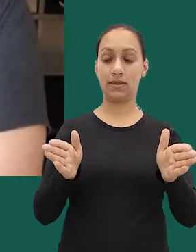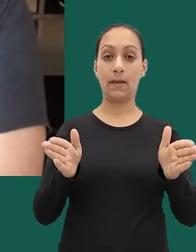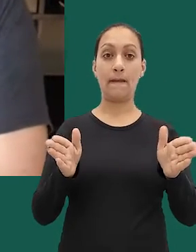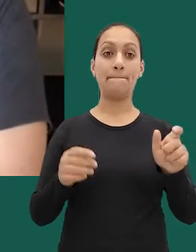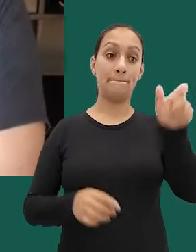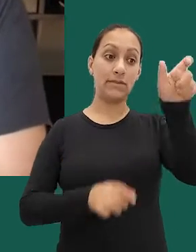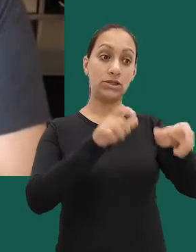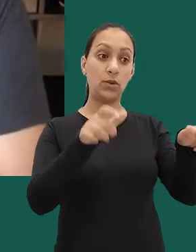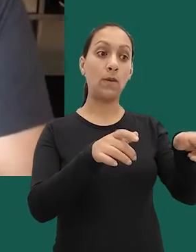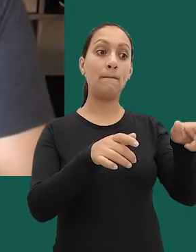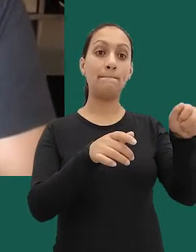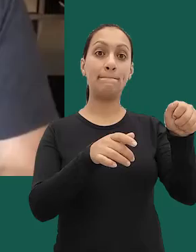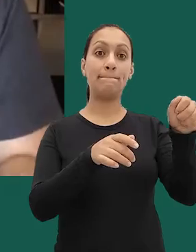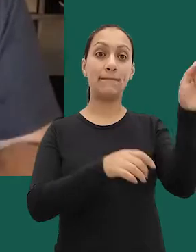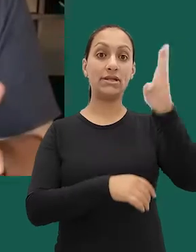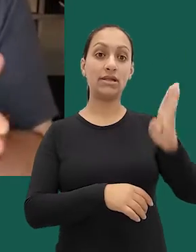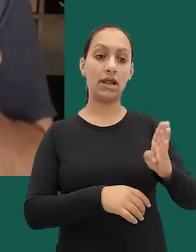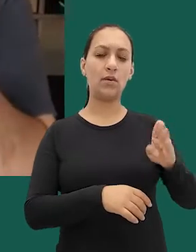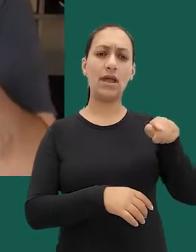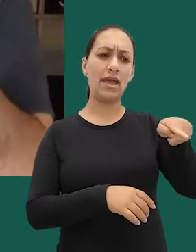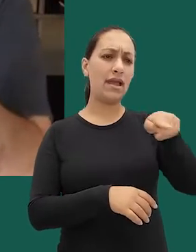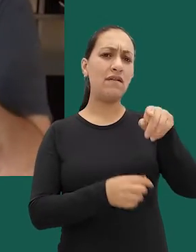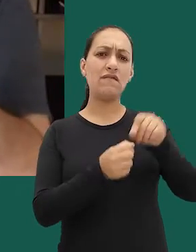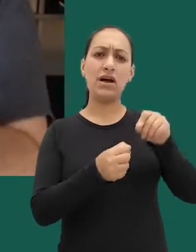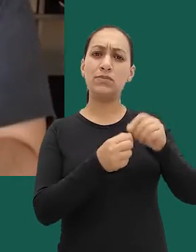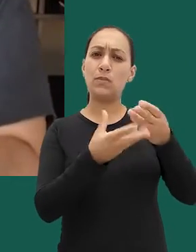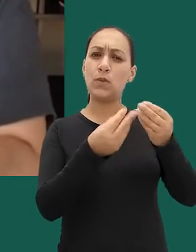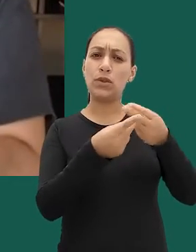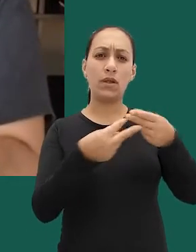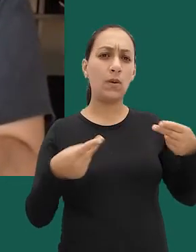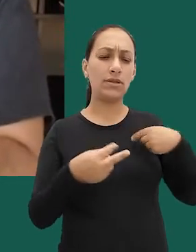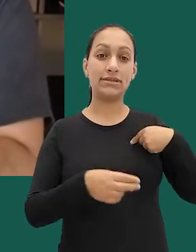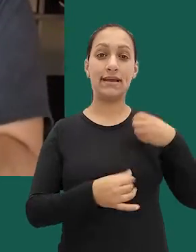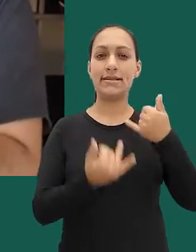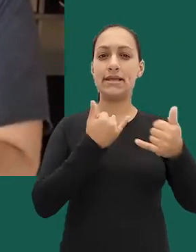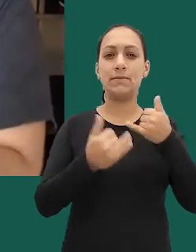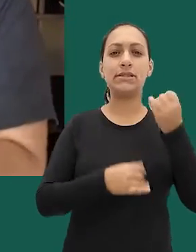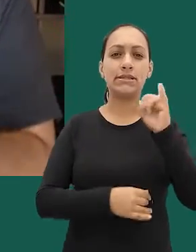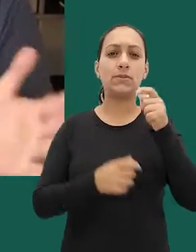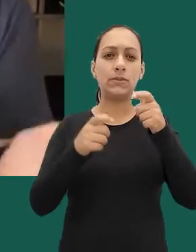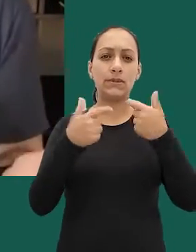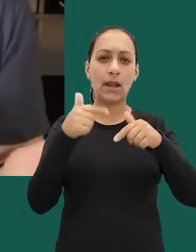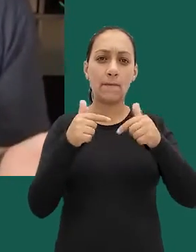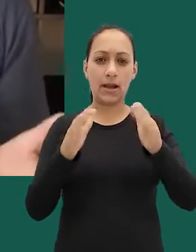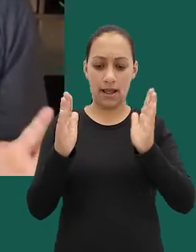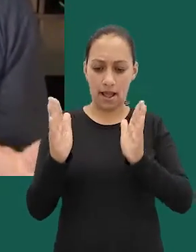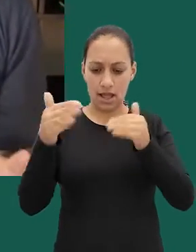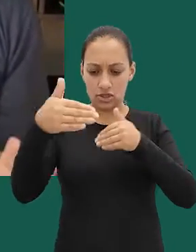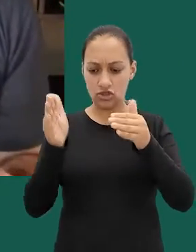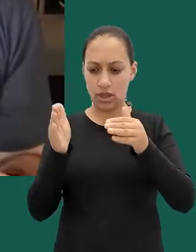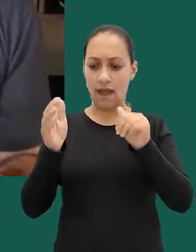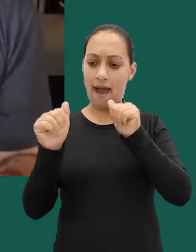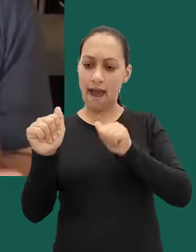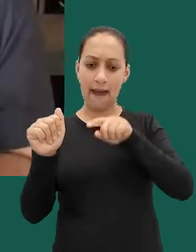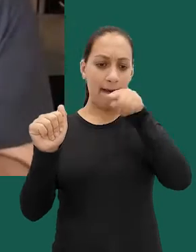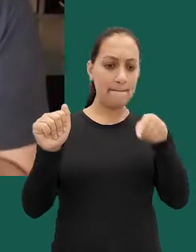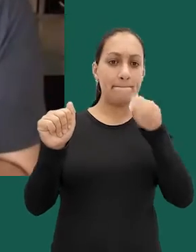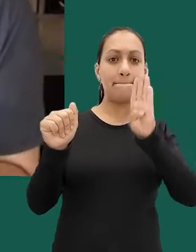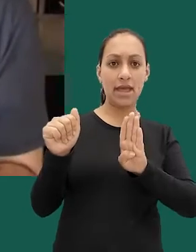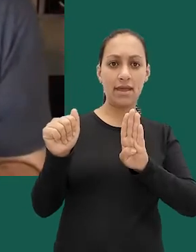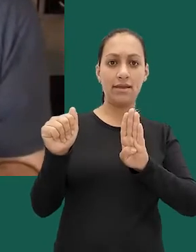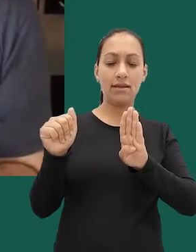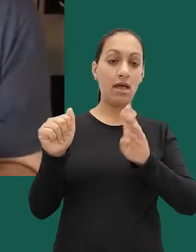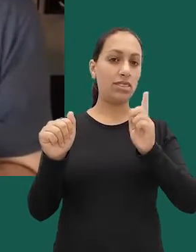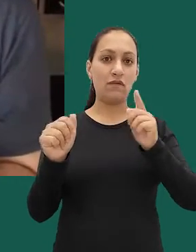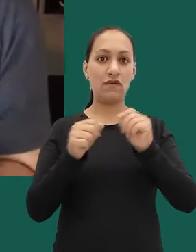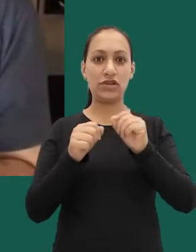fazendo muita coisa. O brasileiro nunca faz, por exemplo, seu trabalho é para fazer essa caixinha, ponto A para o ponto B. O brasileiro nunca vai fazer só isso. Ele vai